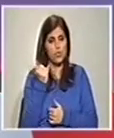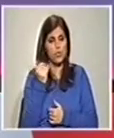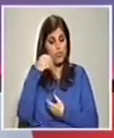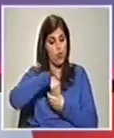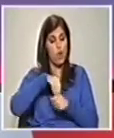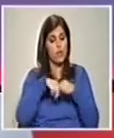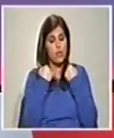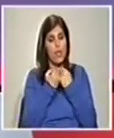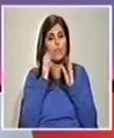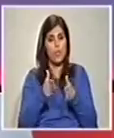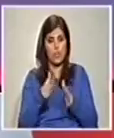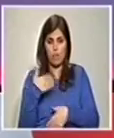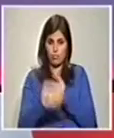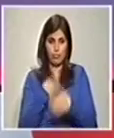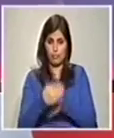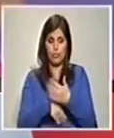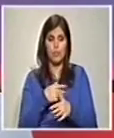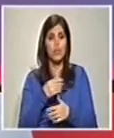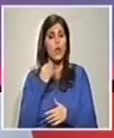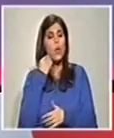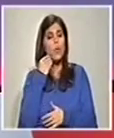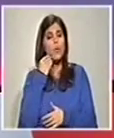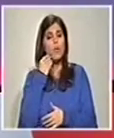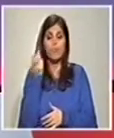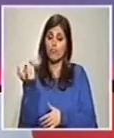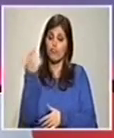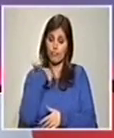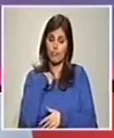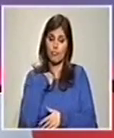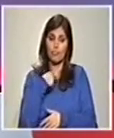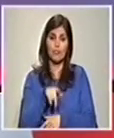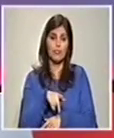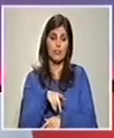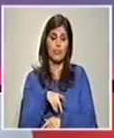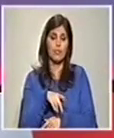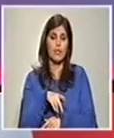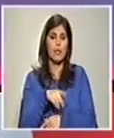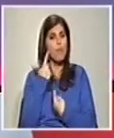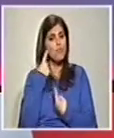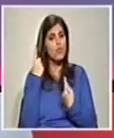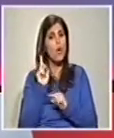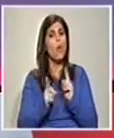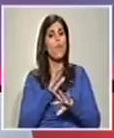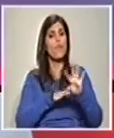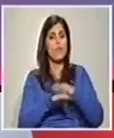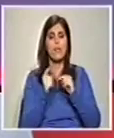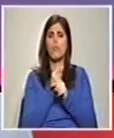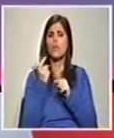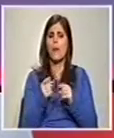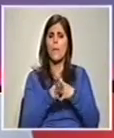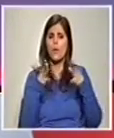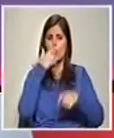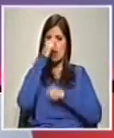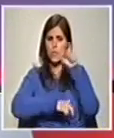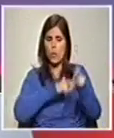sociedade a fazer qualquer coisa, cheguem até nós no sentido de reportar o que fazem, de facto, porque a maior parte das pessoas que estavam a